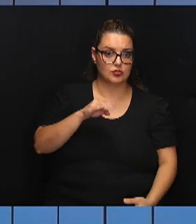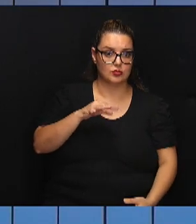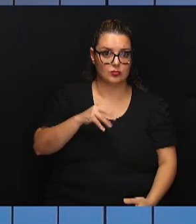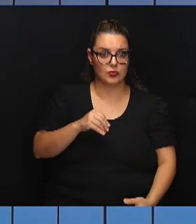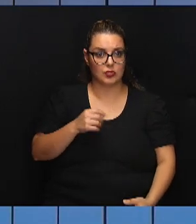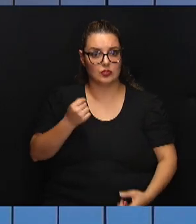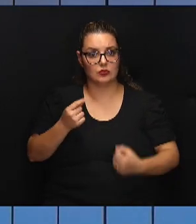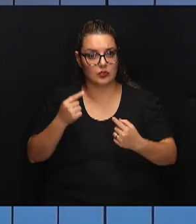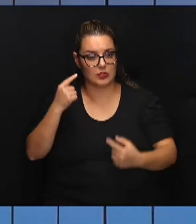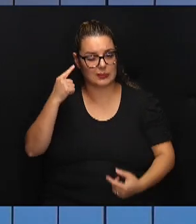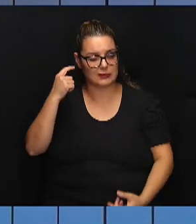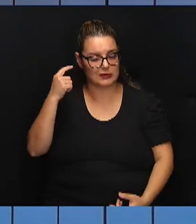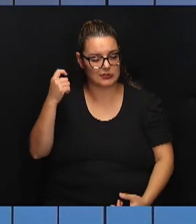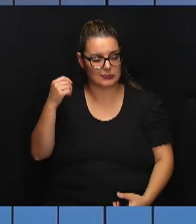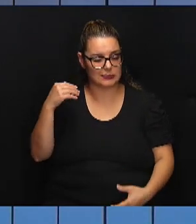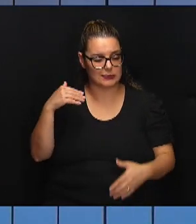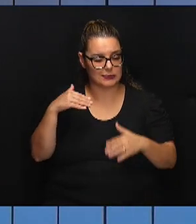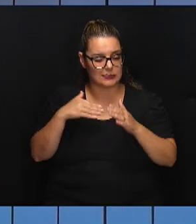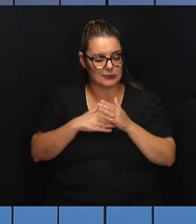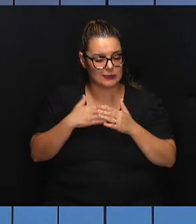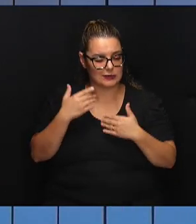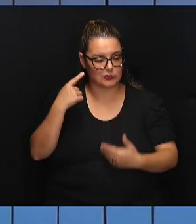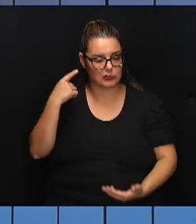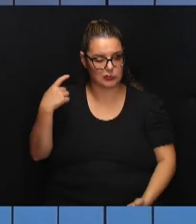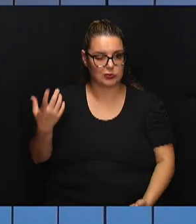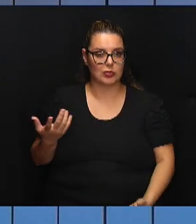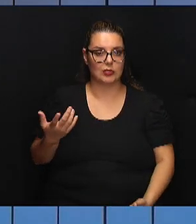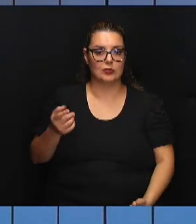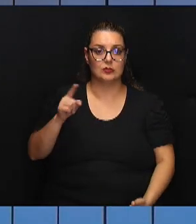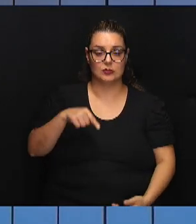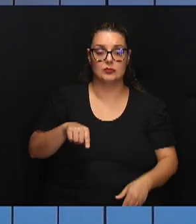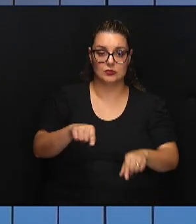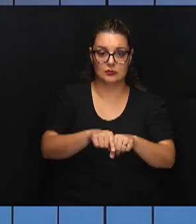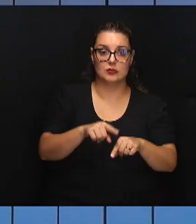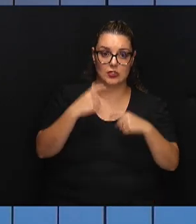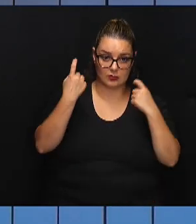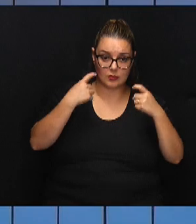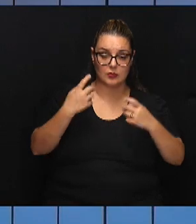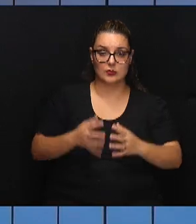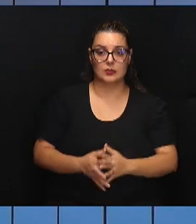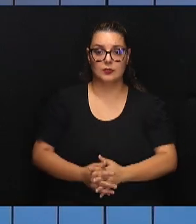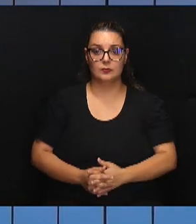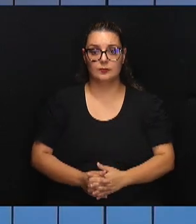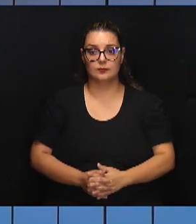algum barulhinho ali no fundo do ouvido. Isso também é preocupante?